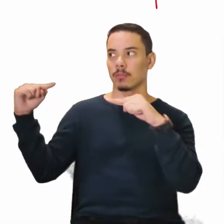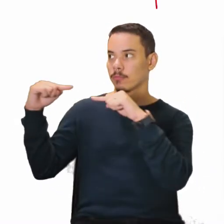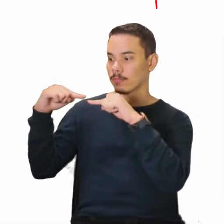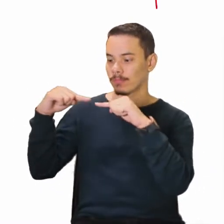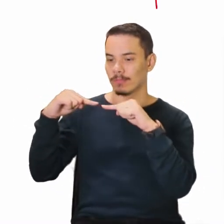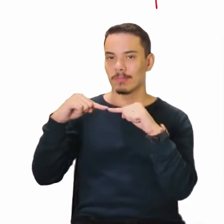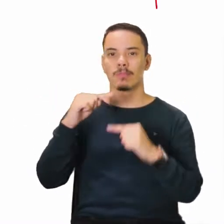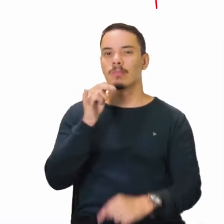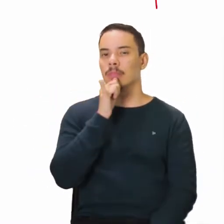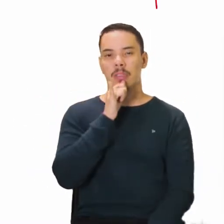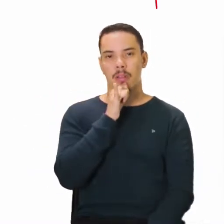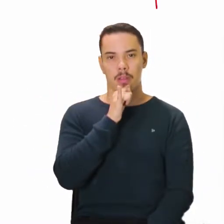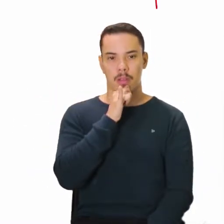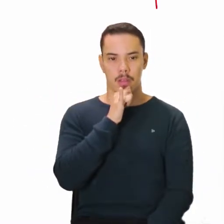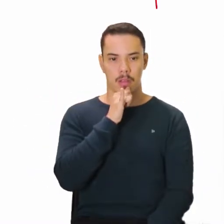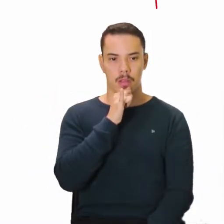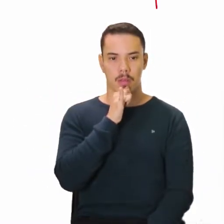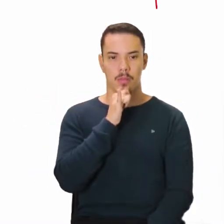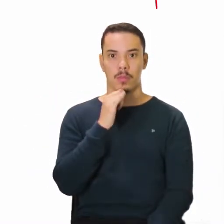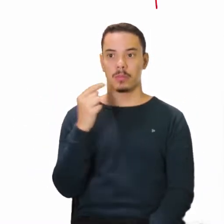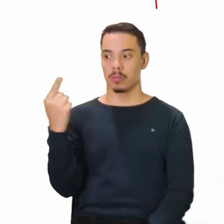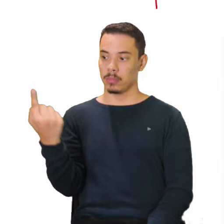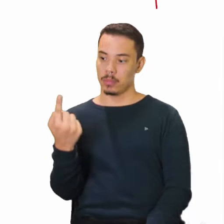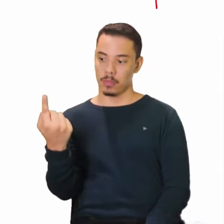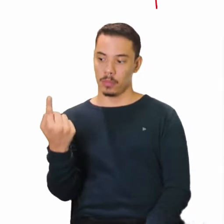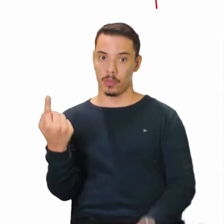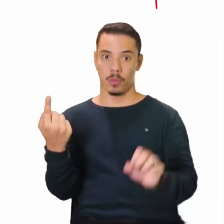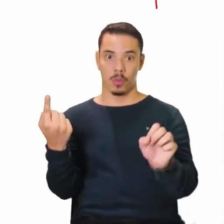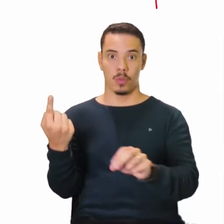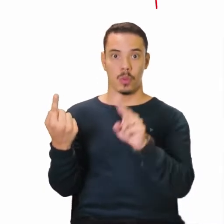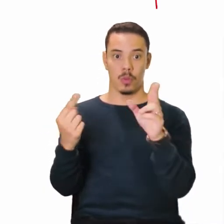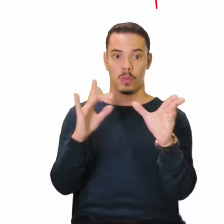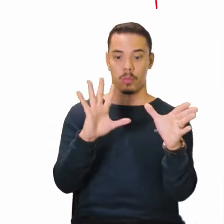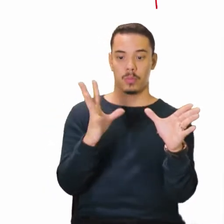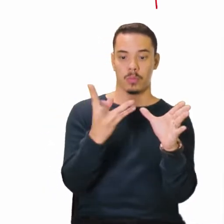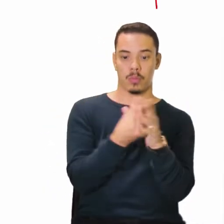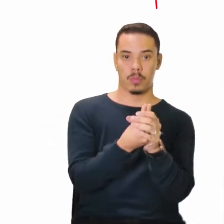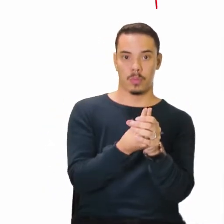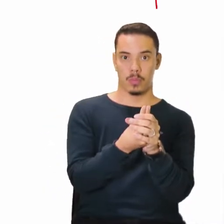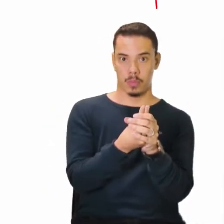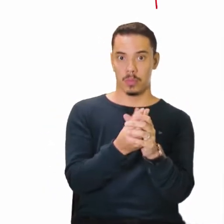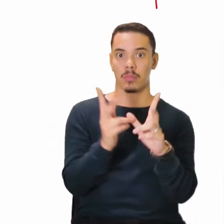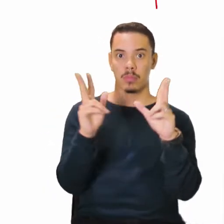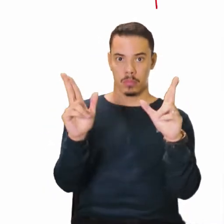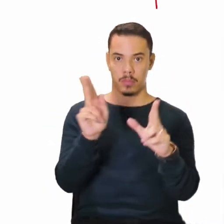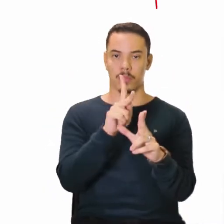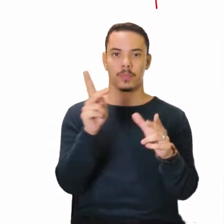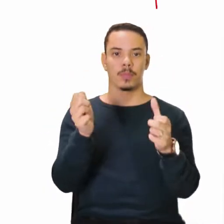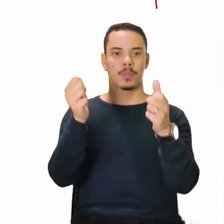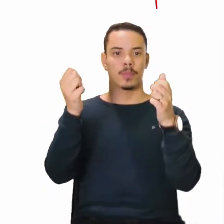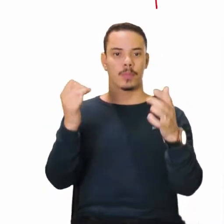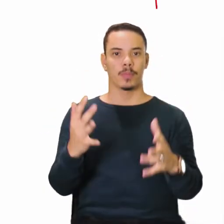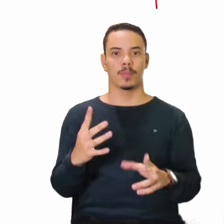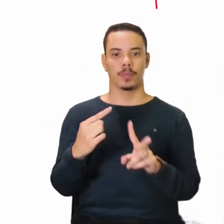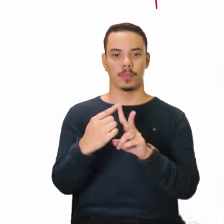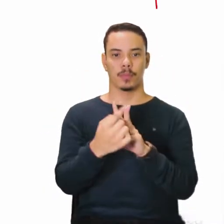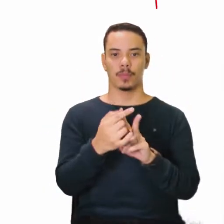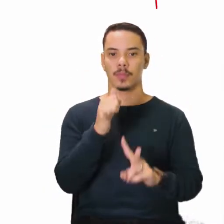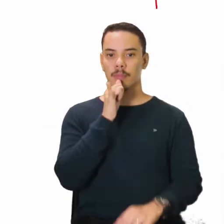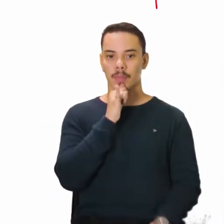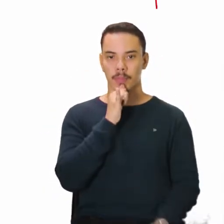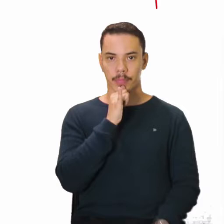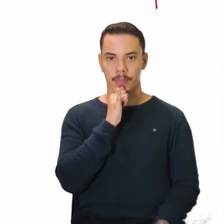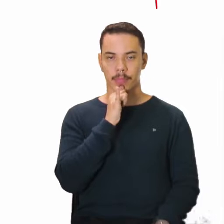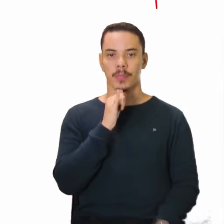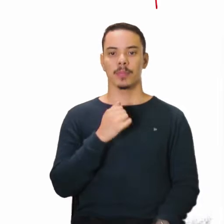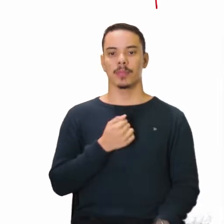Combinando, vamos dizer assim, no singular ou no plural, como a professora citou 2 exemplos aqui agora,